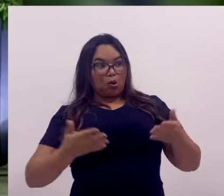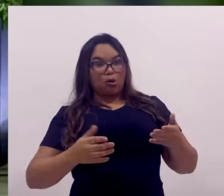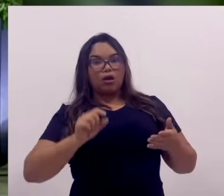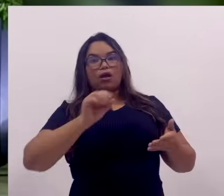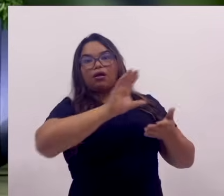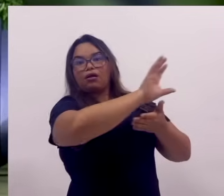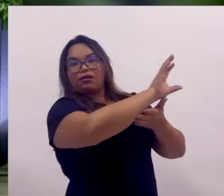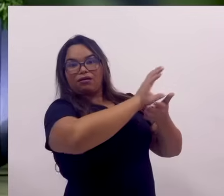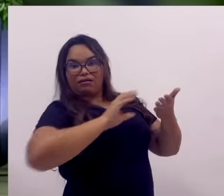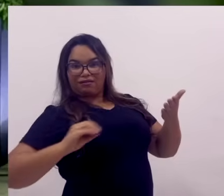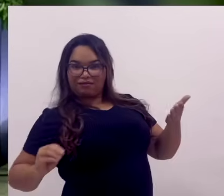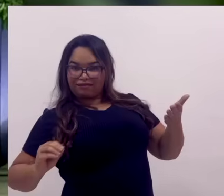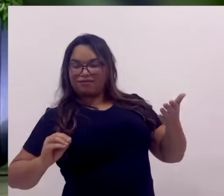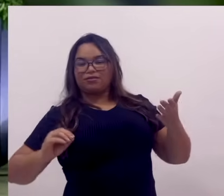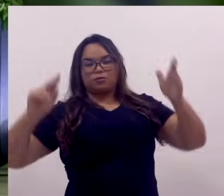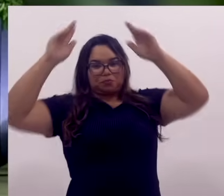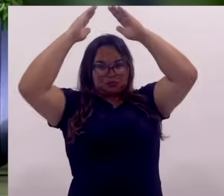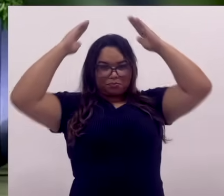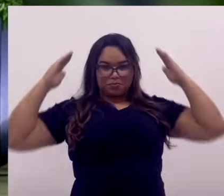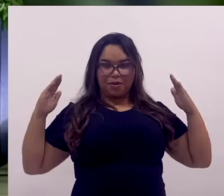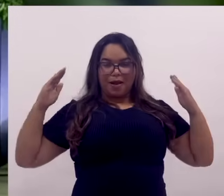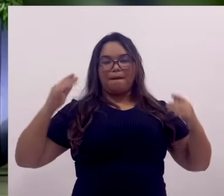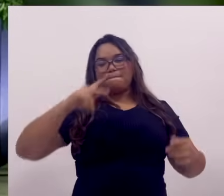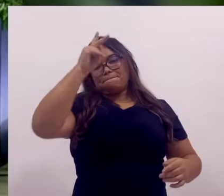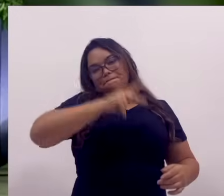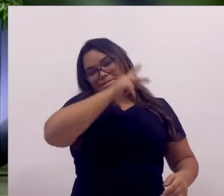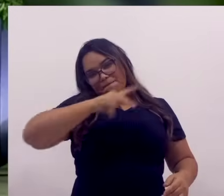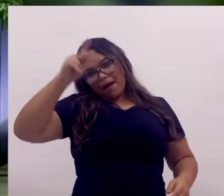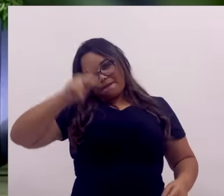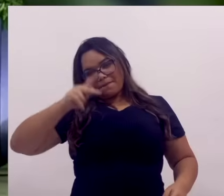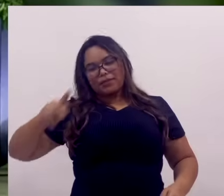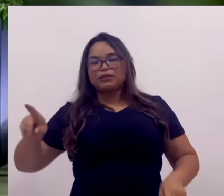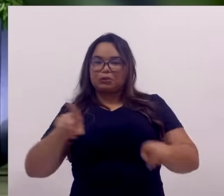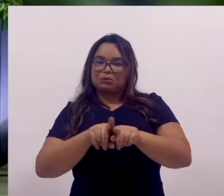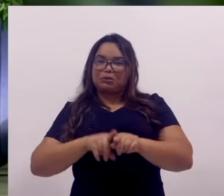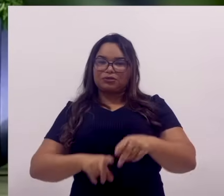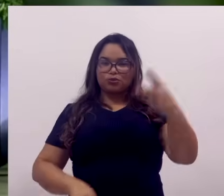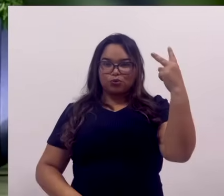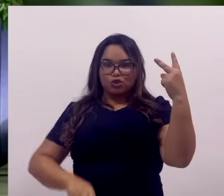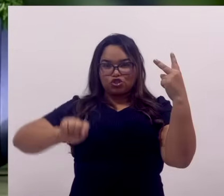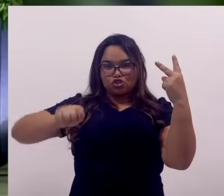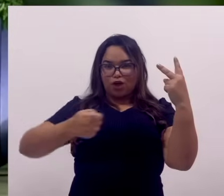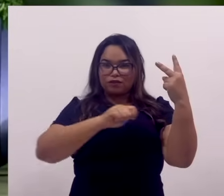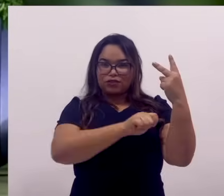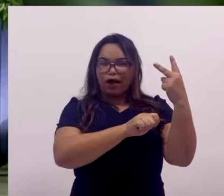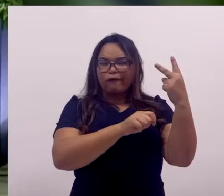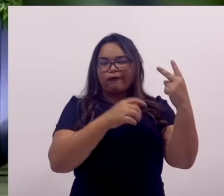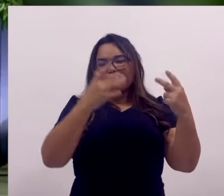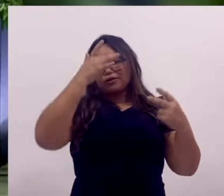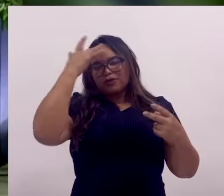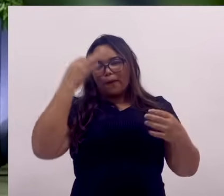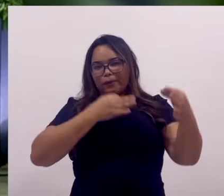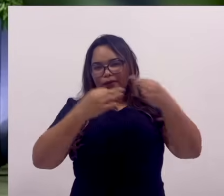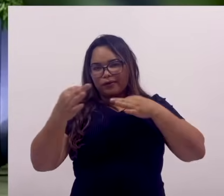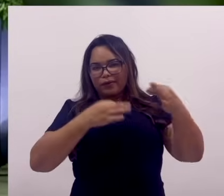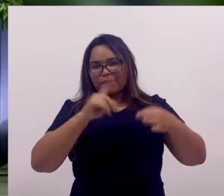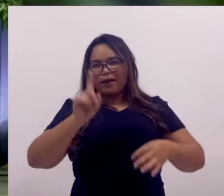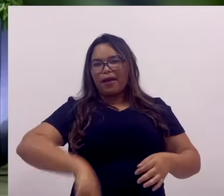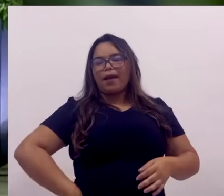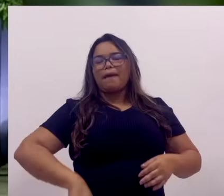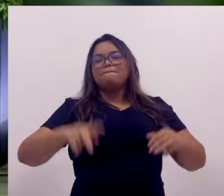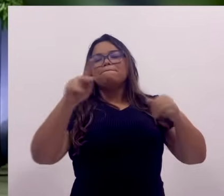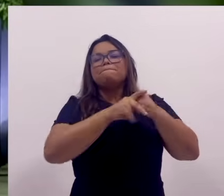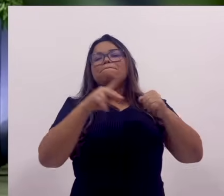As chaves que se referem a quem? De Pedro, e que tem também as mesmas vestes com a